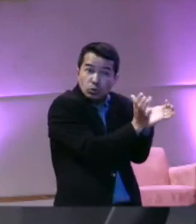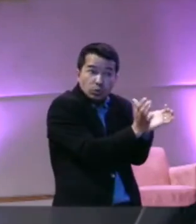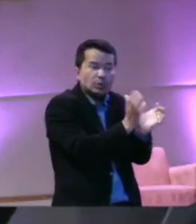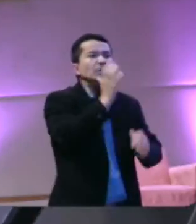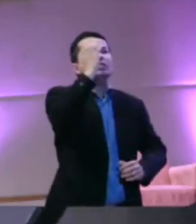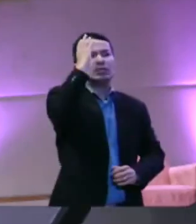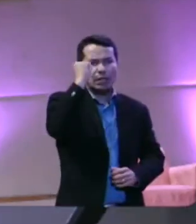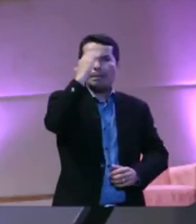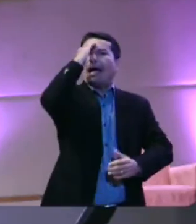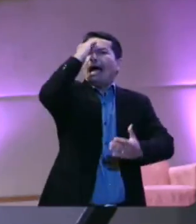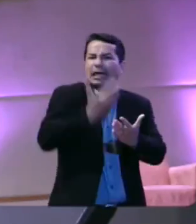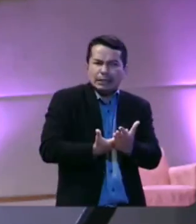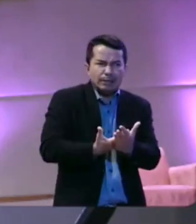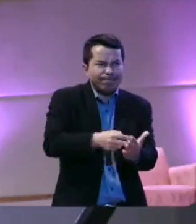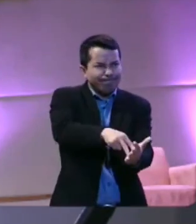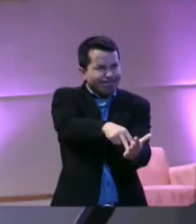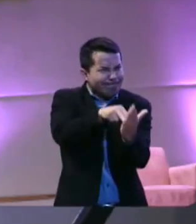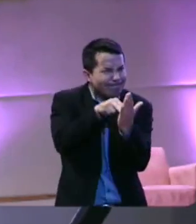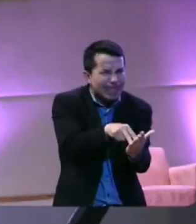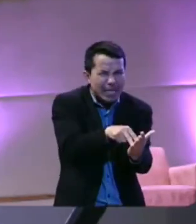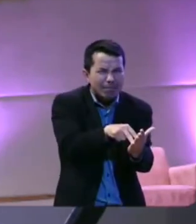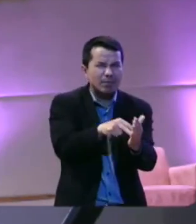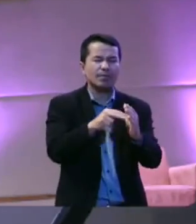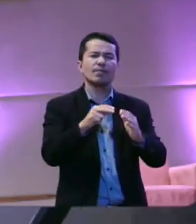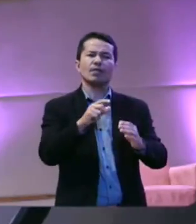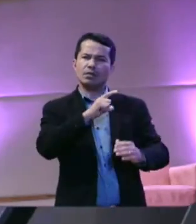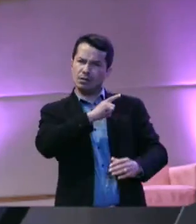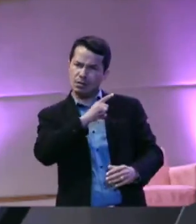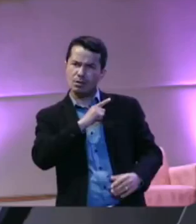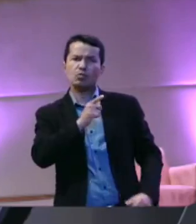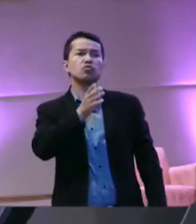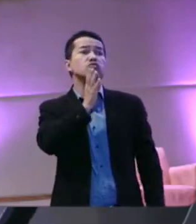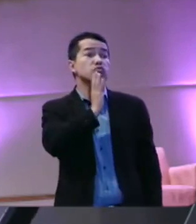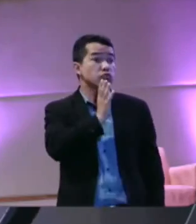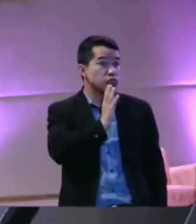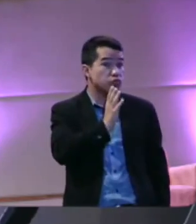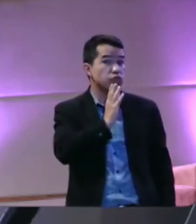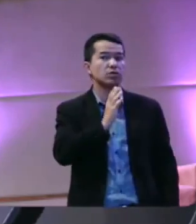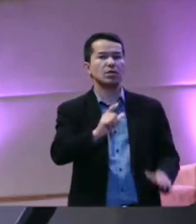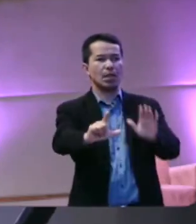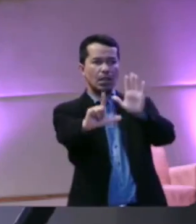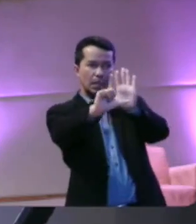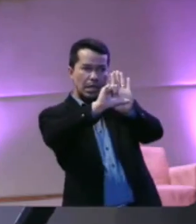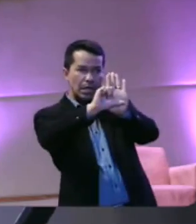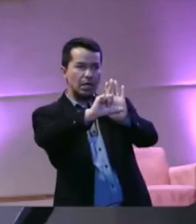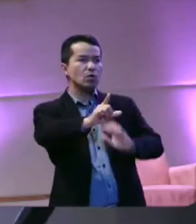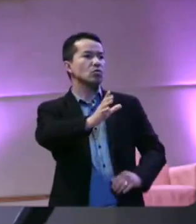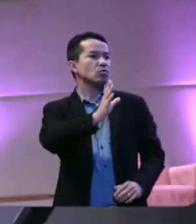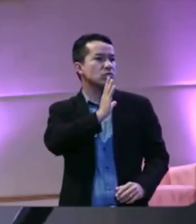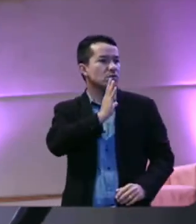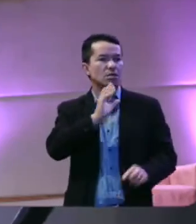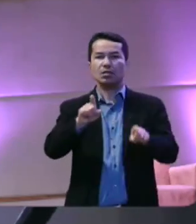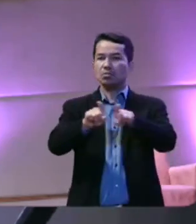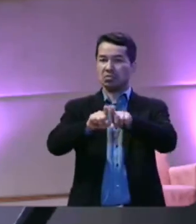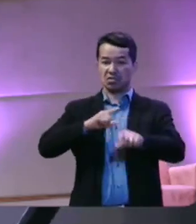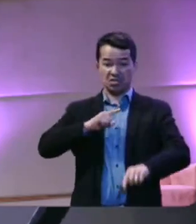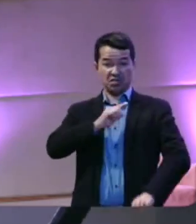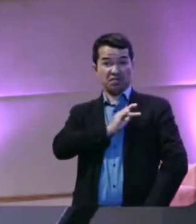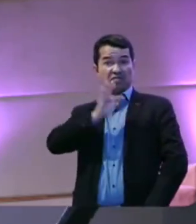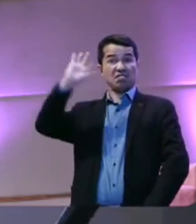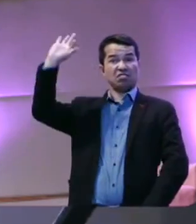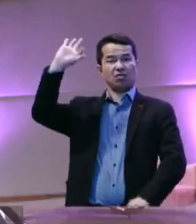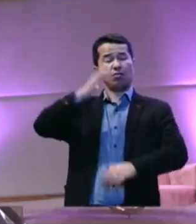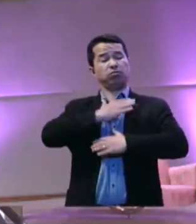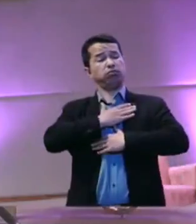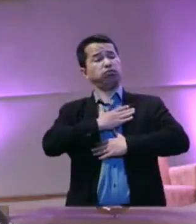eles acreditavam. Eles estavam tranquilos, acreditando que tudo que eles faziam estava dentro de um